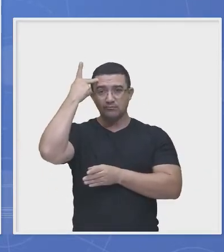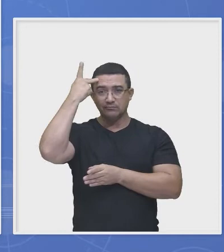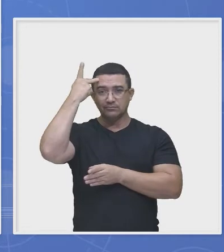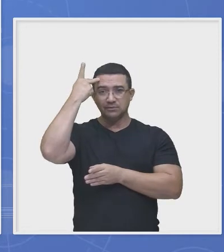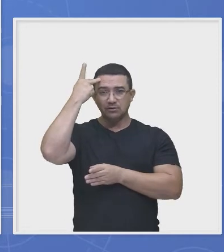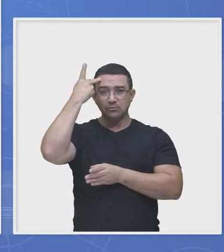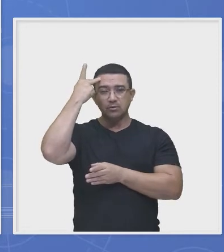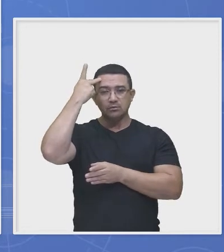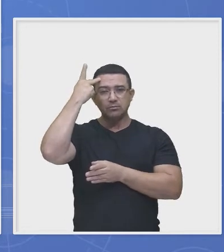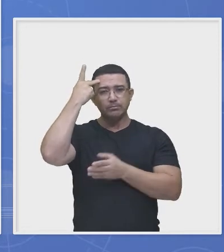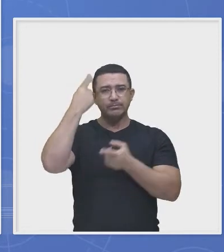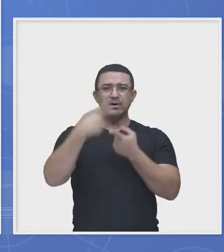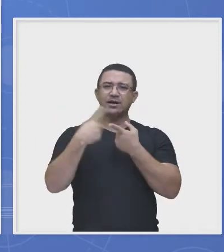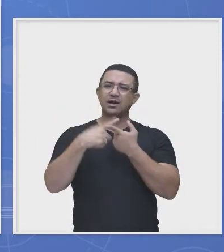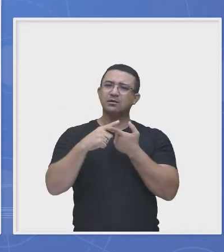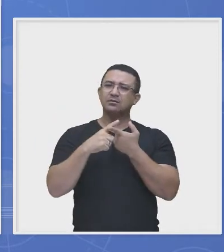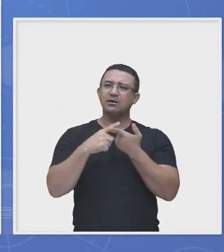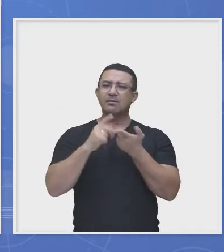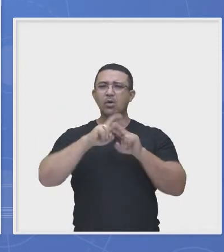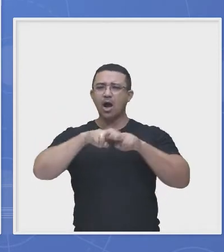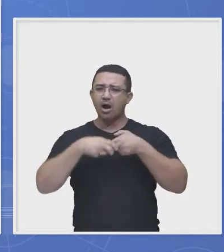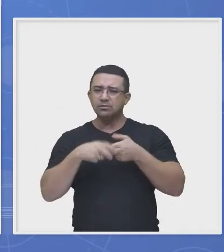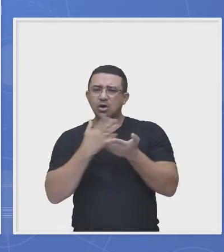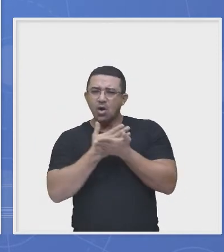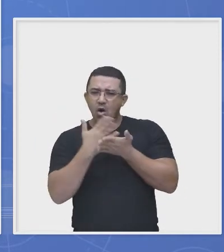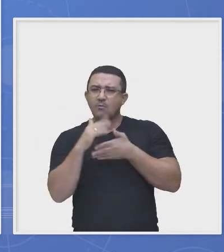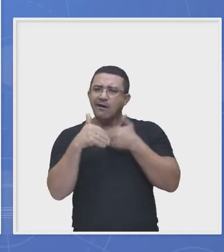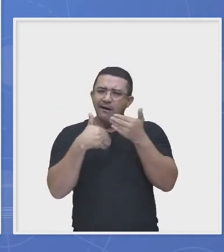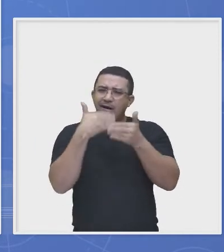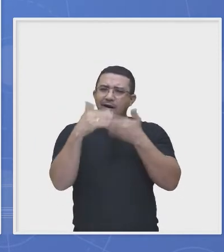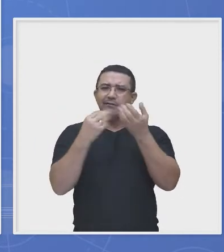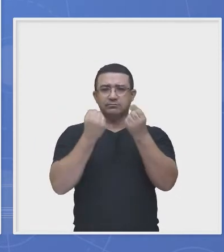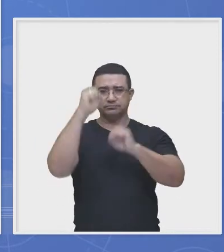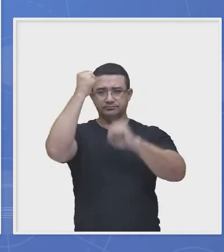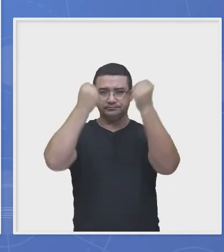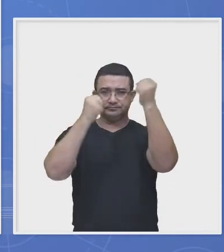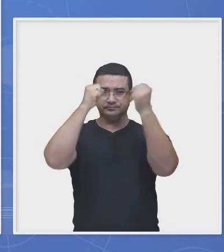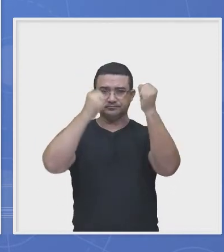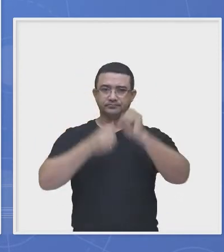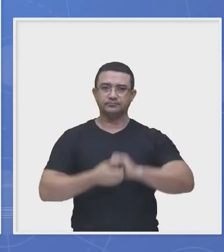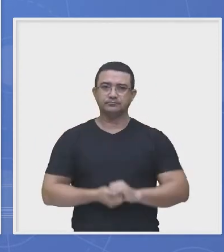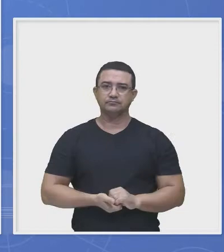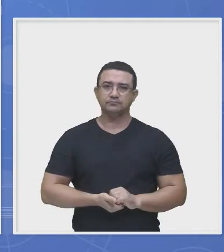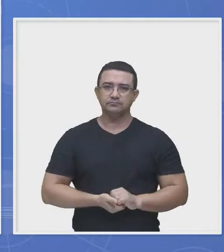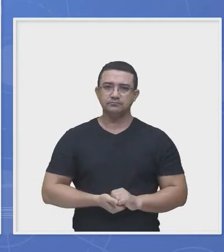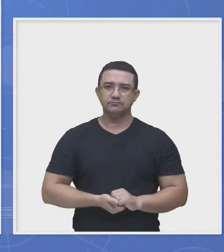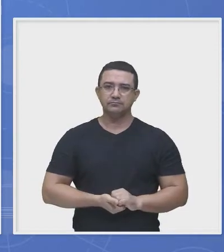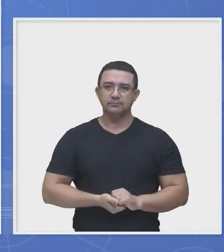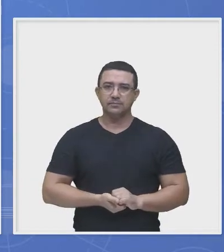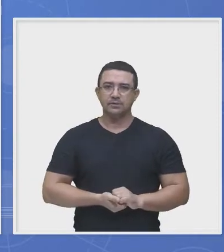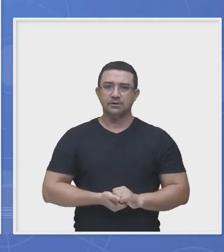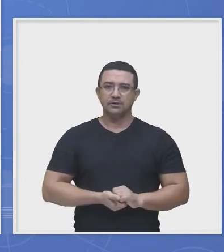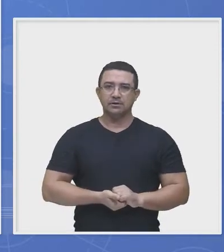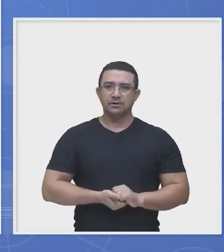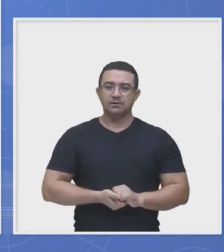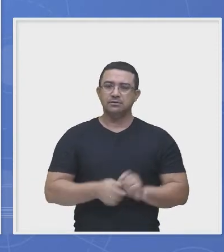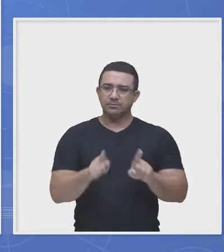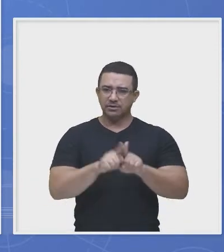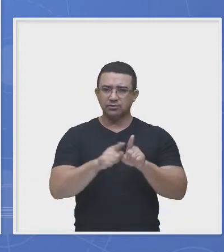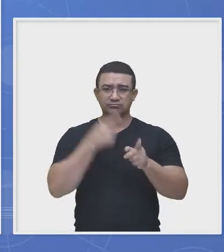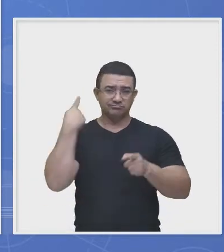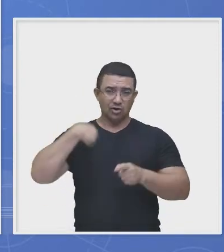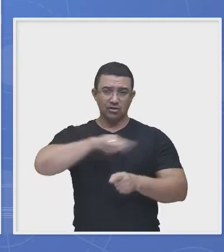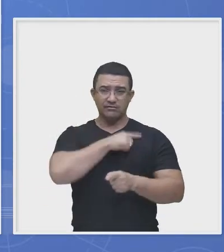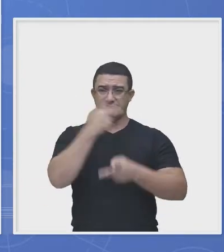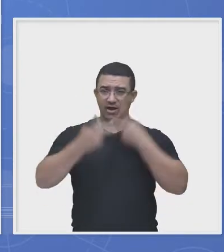tímida industrialização. Além disso, né, perceba que nós estamos falando de um centro urbano, como a cidade de São Paulo,